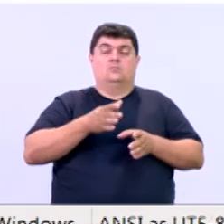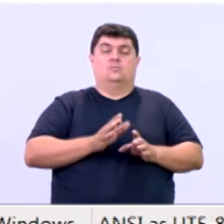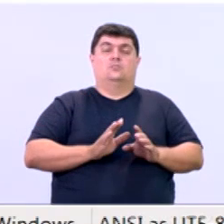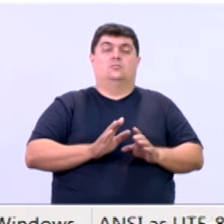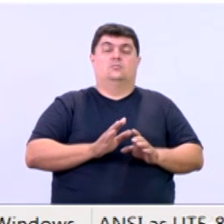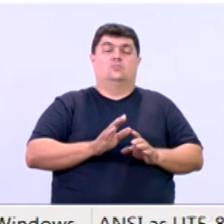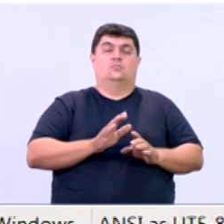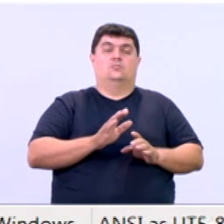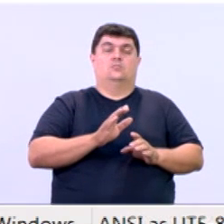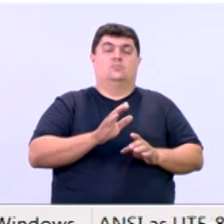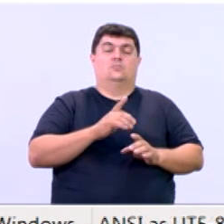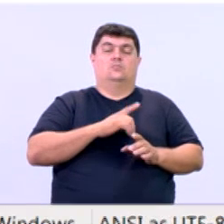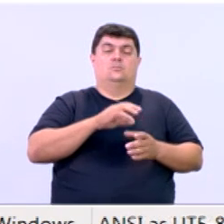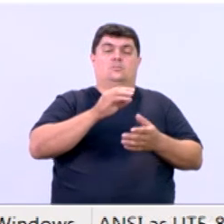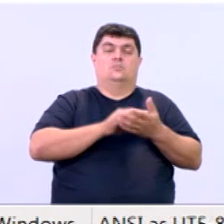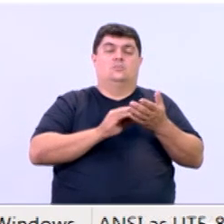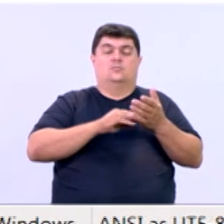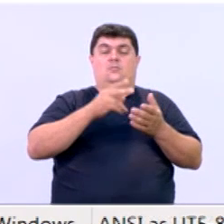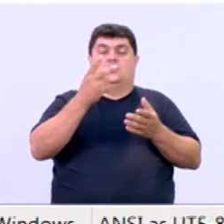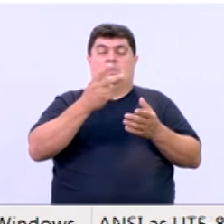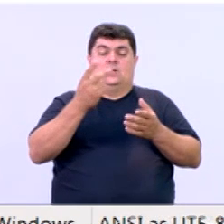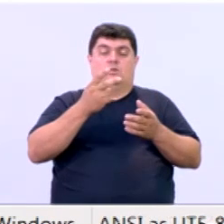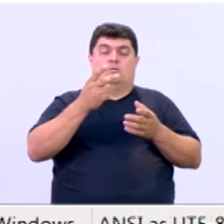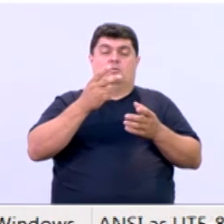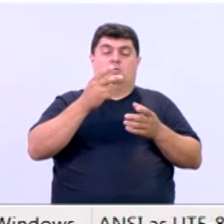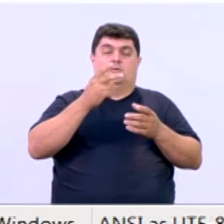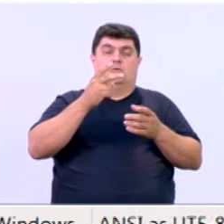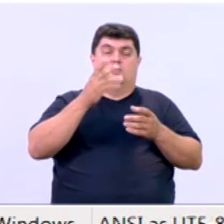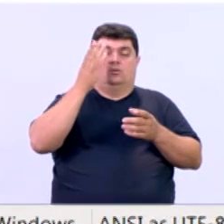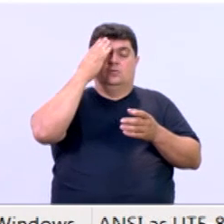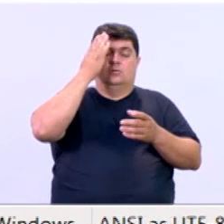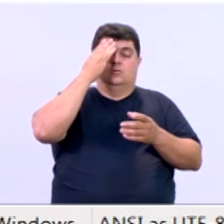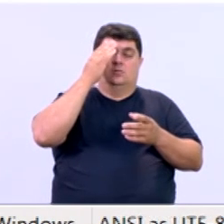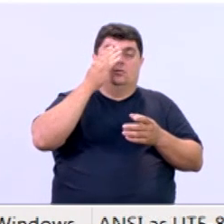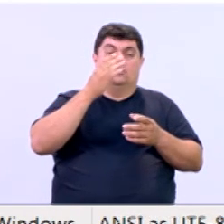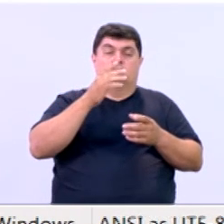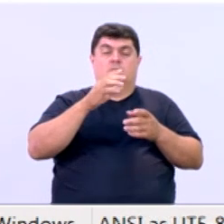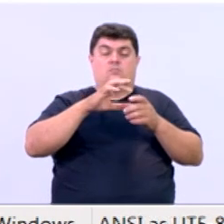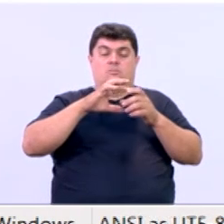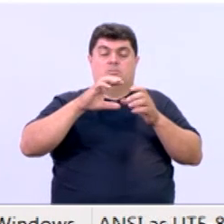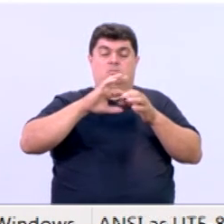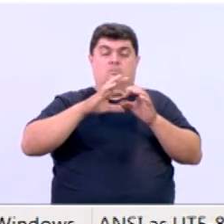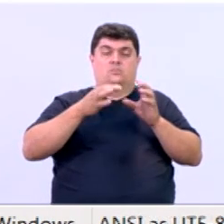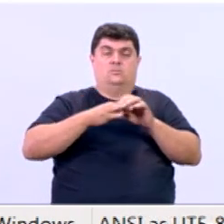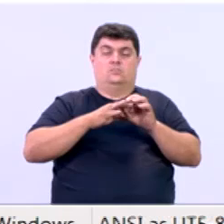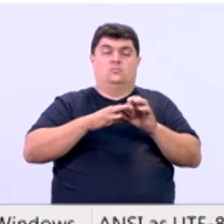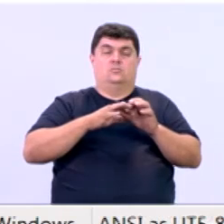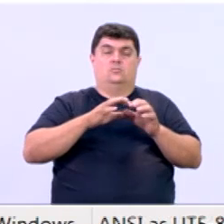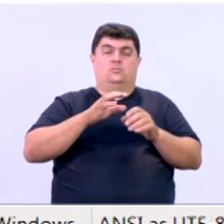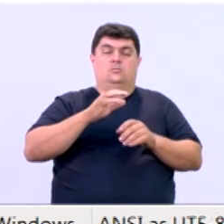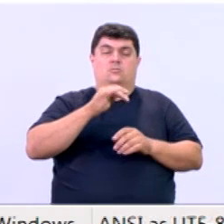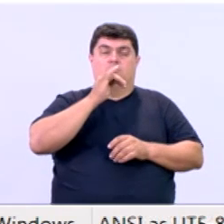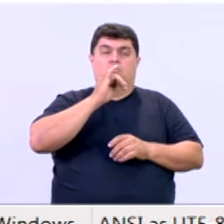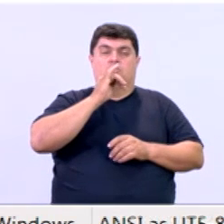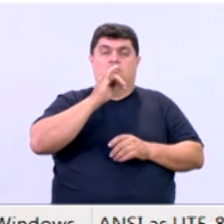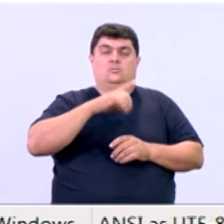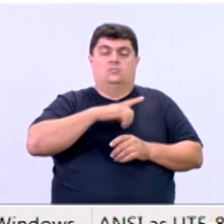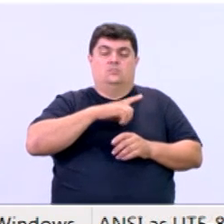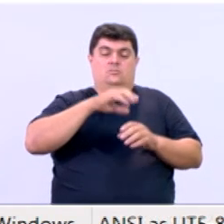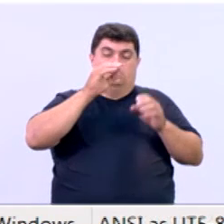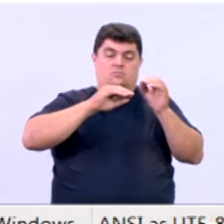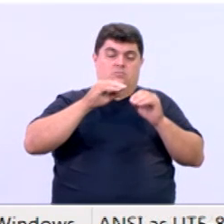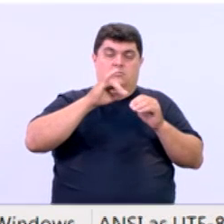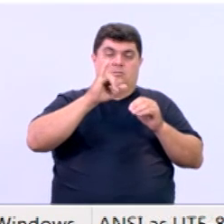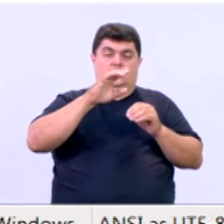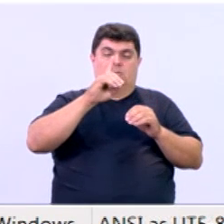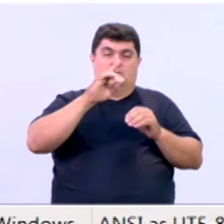já coloquei duas marcações de atributo para ele, além do tipo date. Eu coloquei o